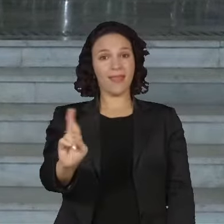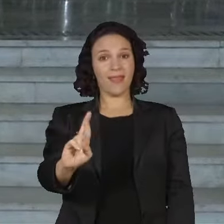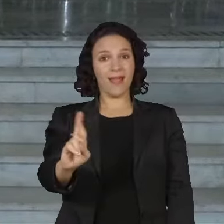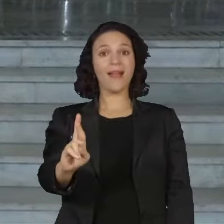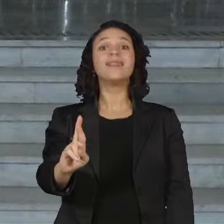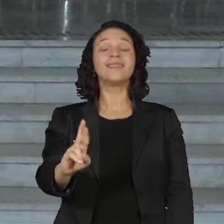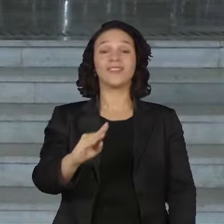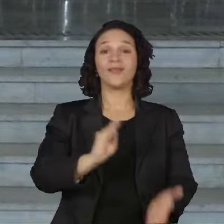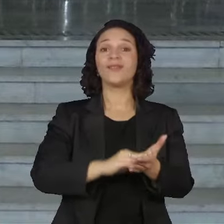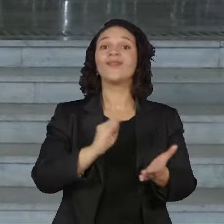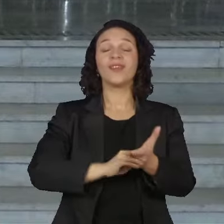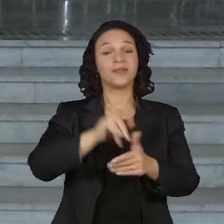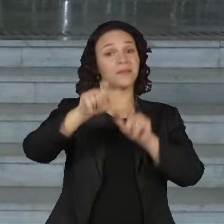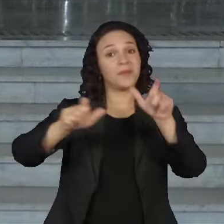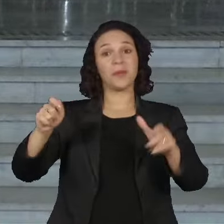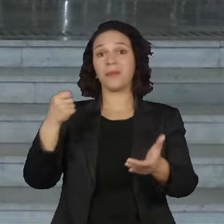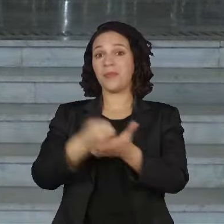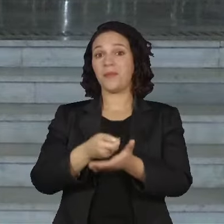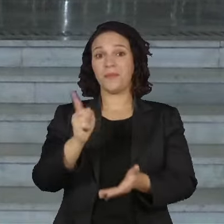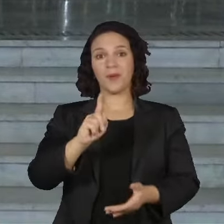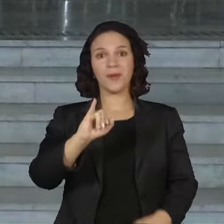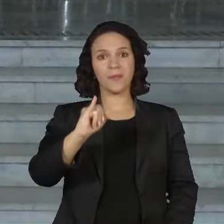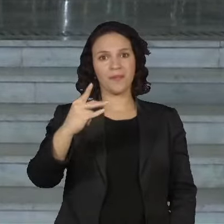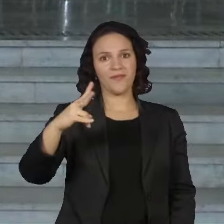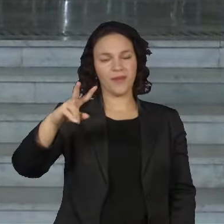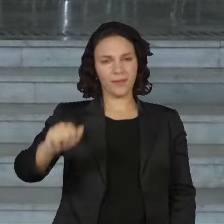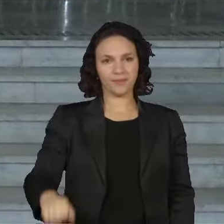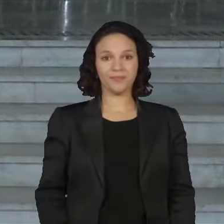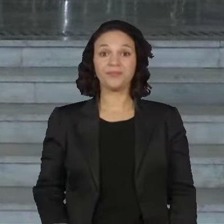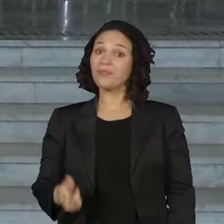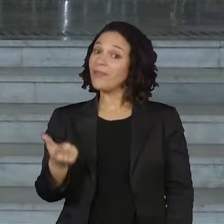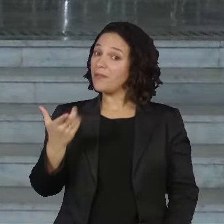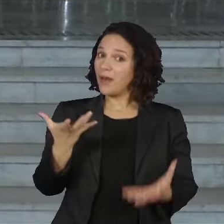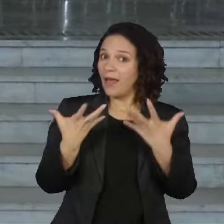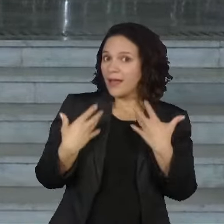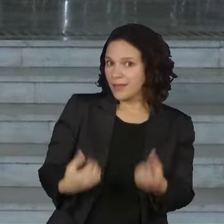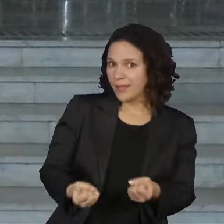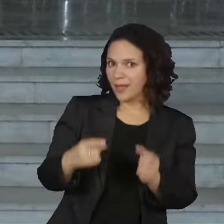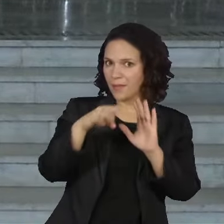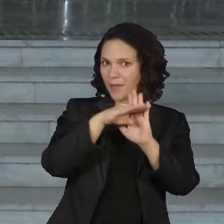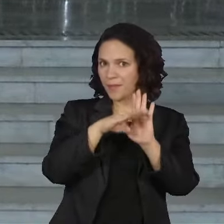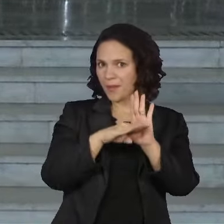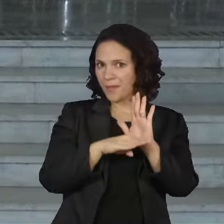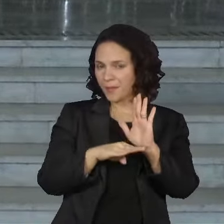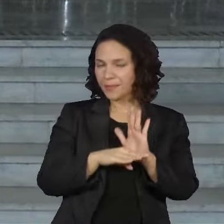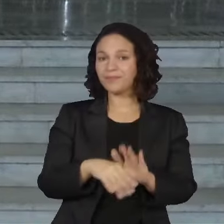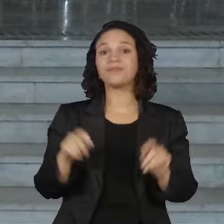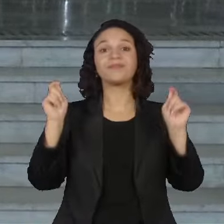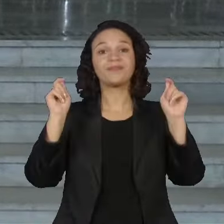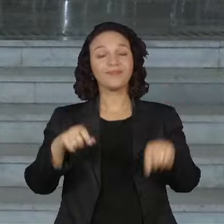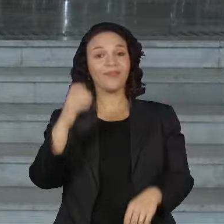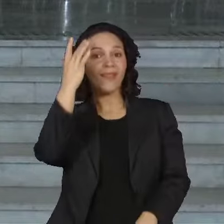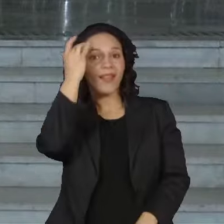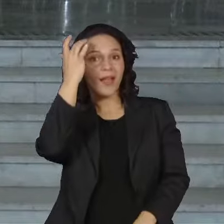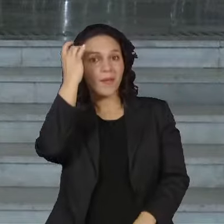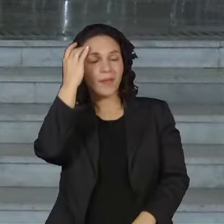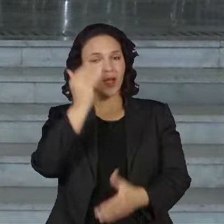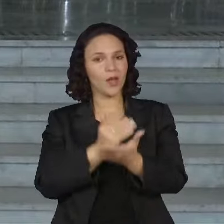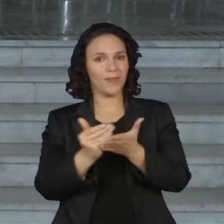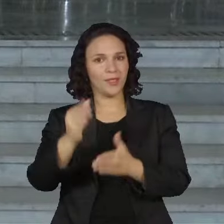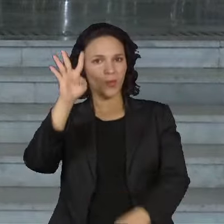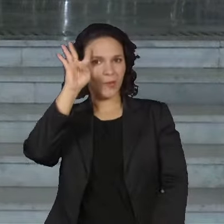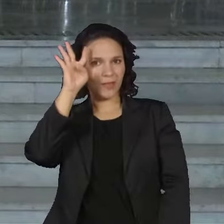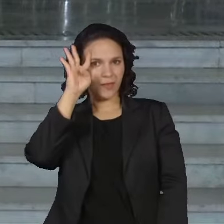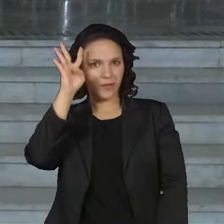em pendências no IPVA. Para fazer a adesão a esse programa, vai ser possível a partir de amanhã,